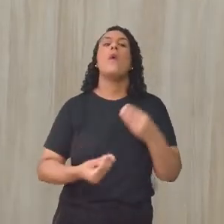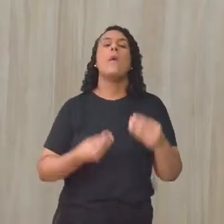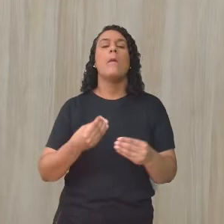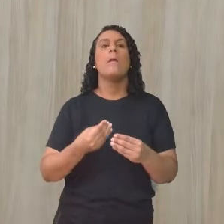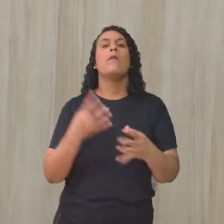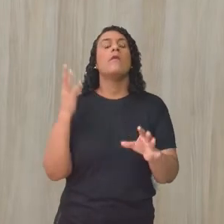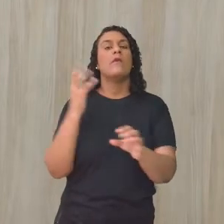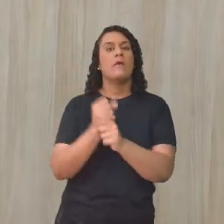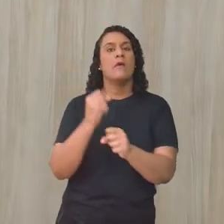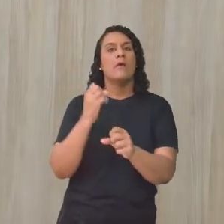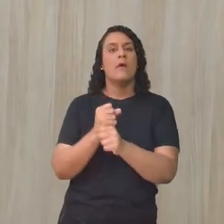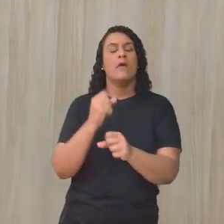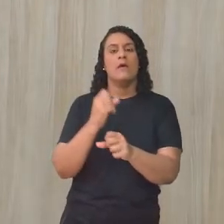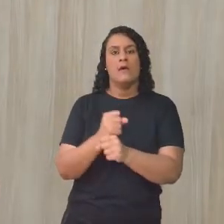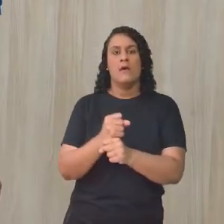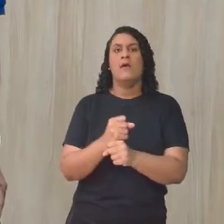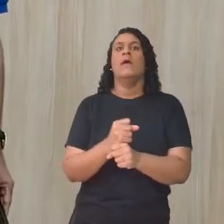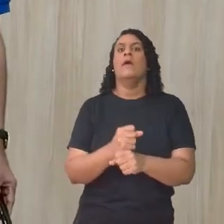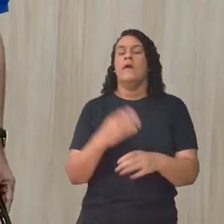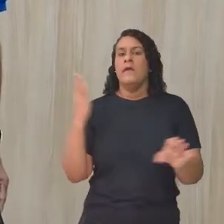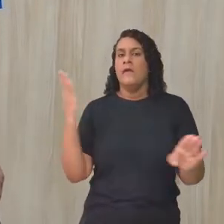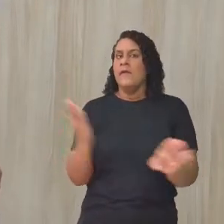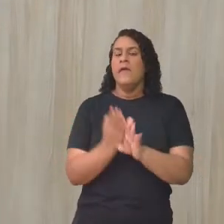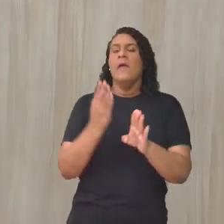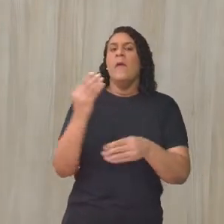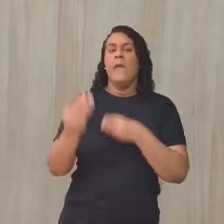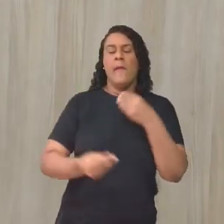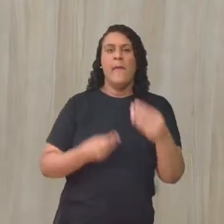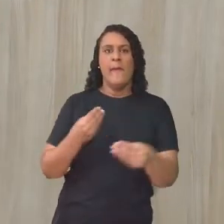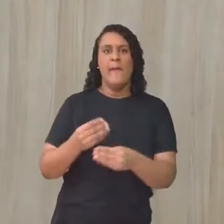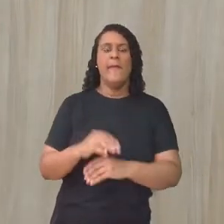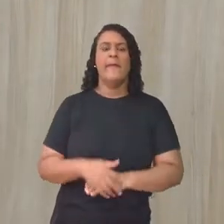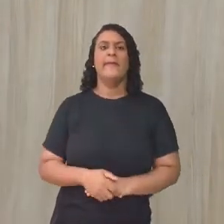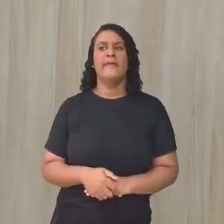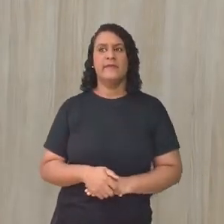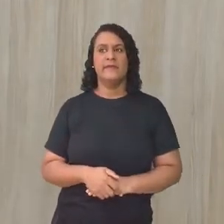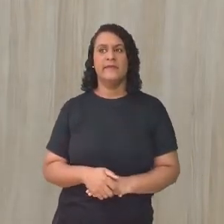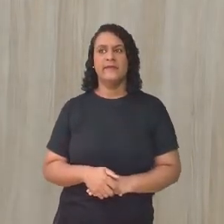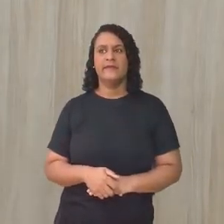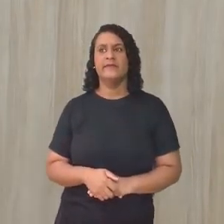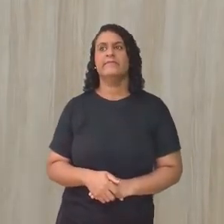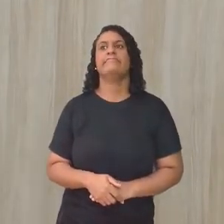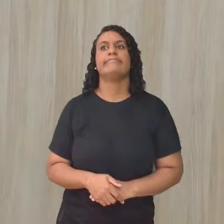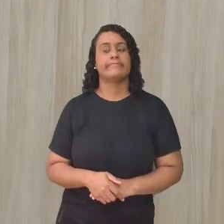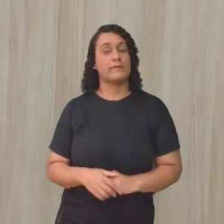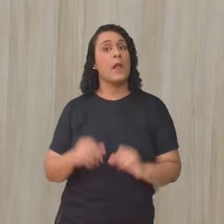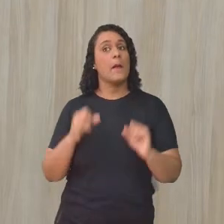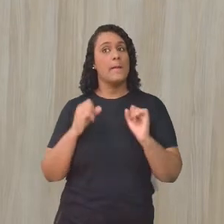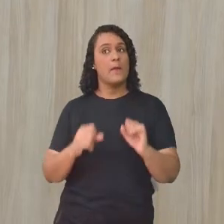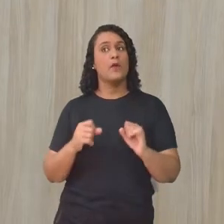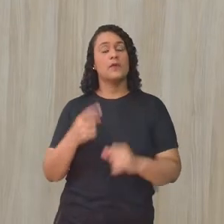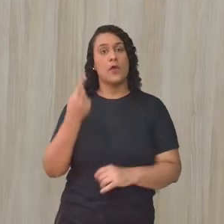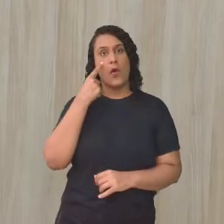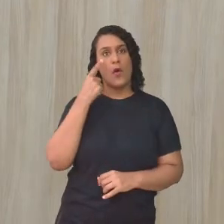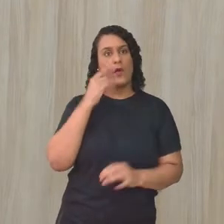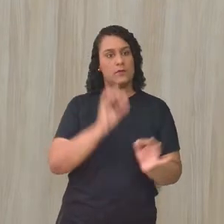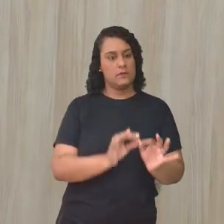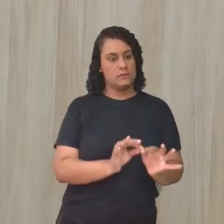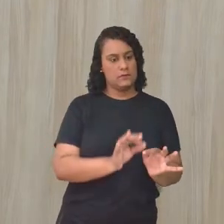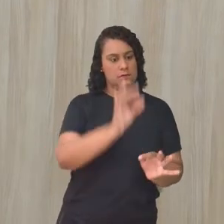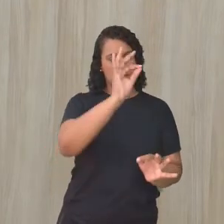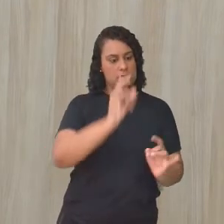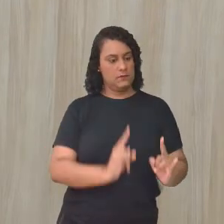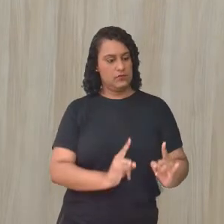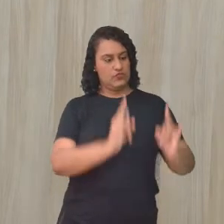vou calcular, como é que eu vou desenvolver isso? Você poderia, muito bem, dizer que aqui é o valor de x, que eu não sei